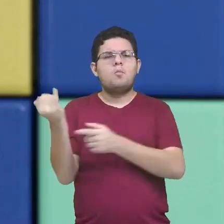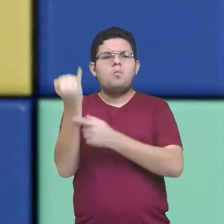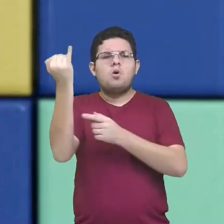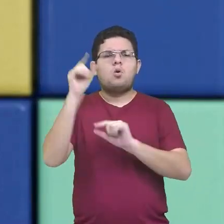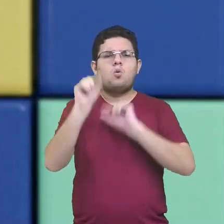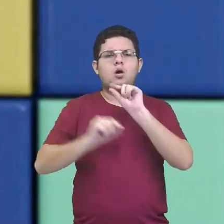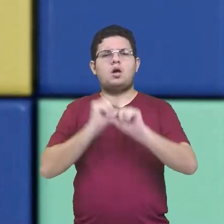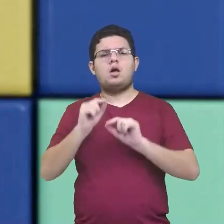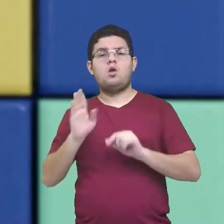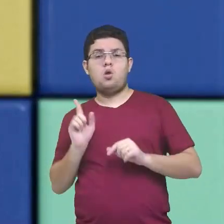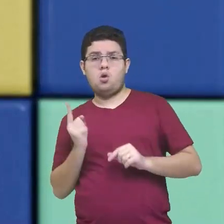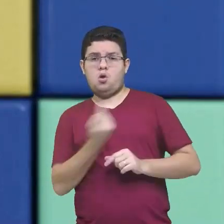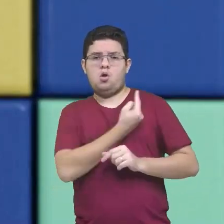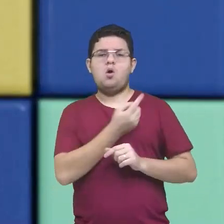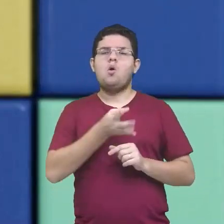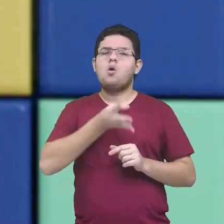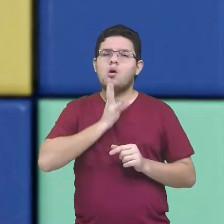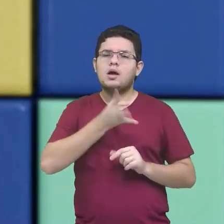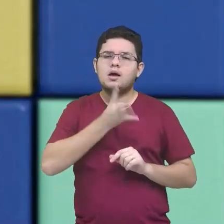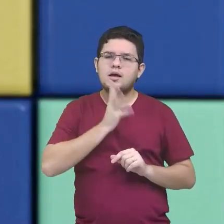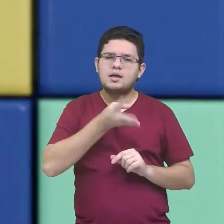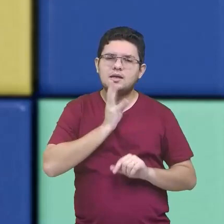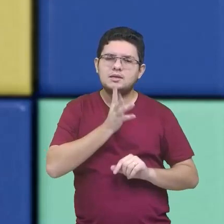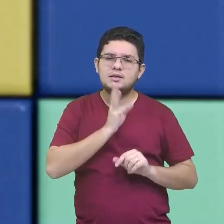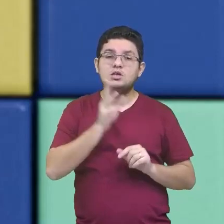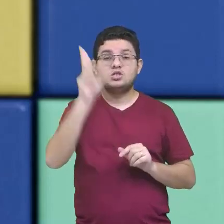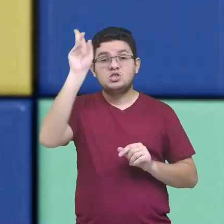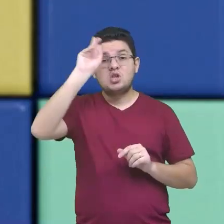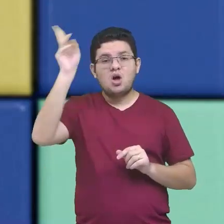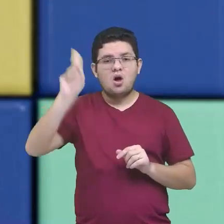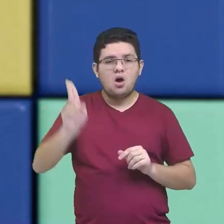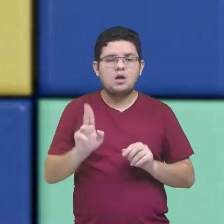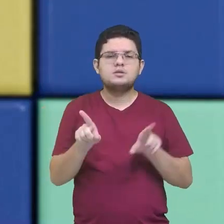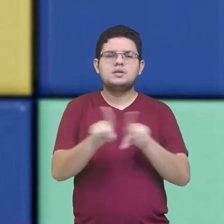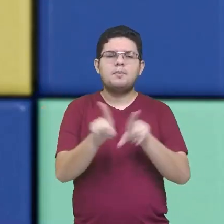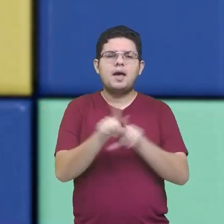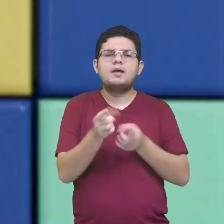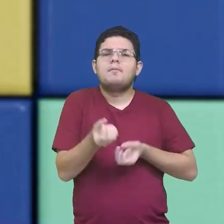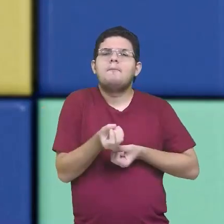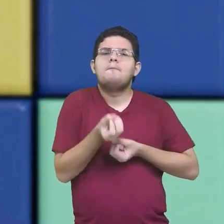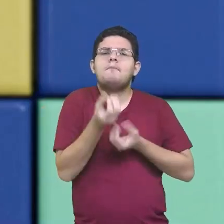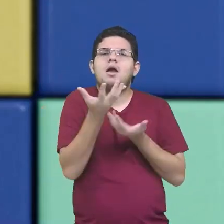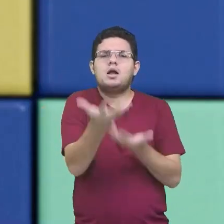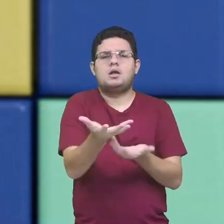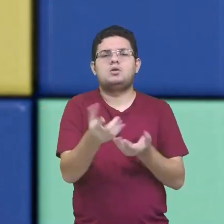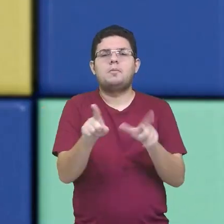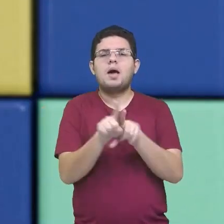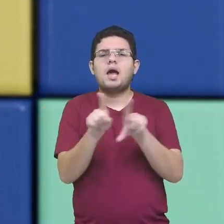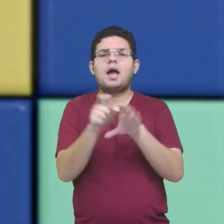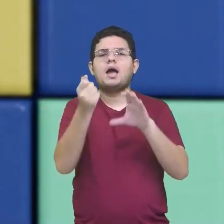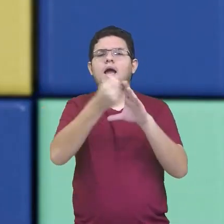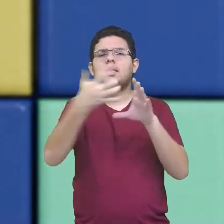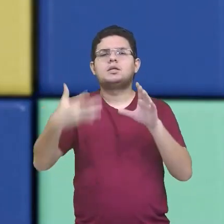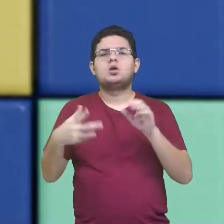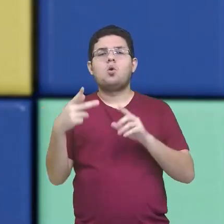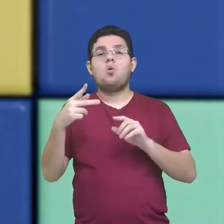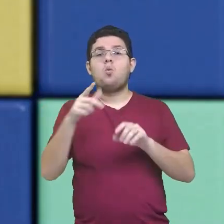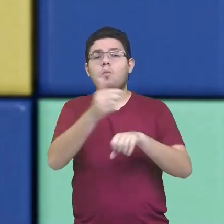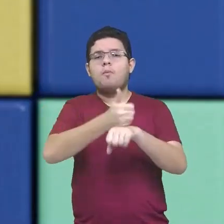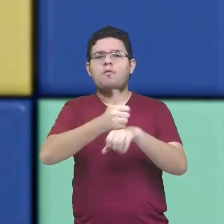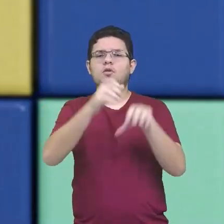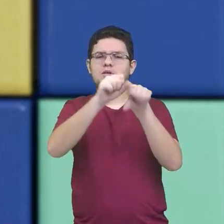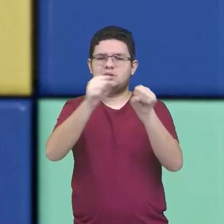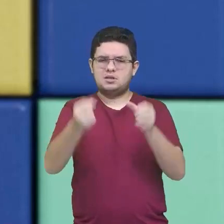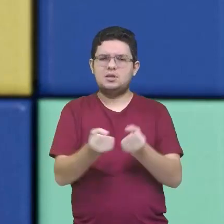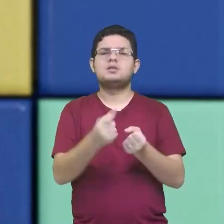e também a expressão pessoal, não é, as características dos artistas que são representadas em suas obras, que ficam